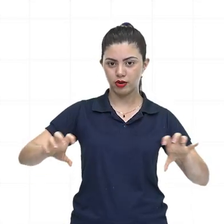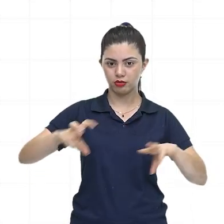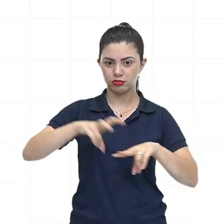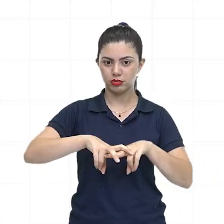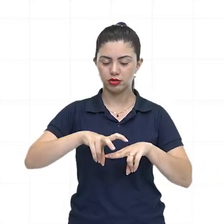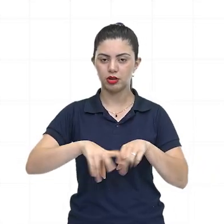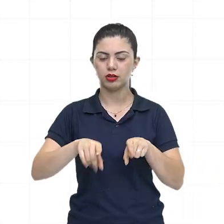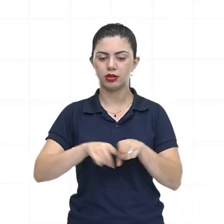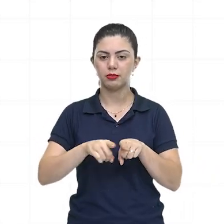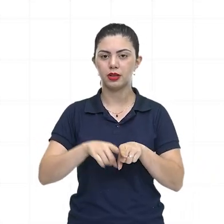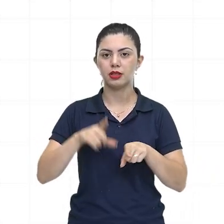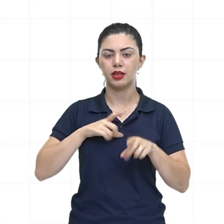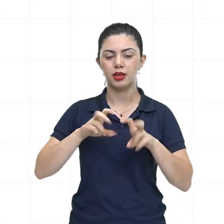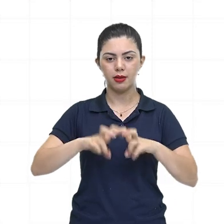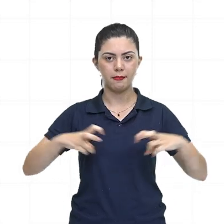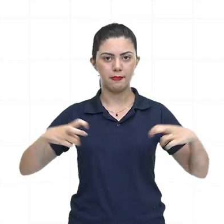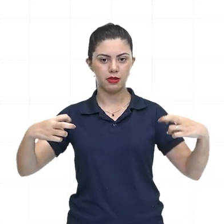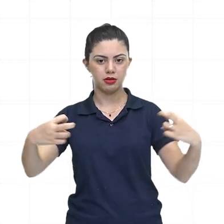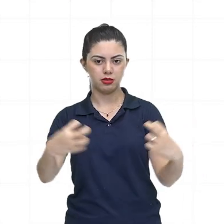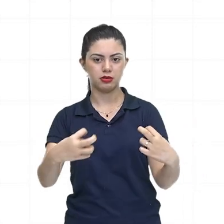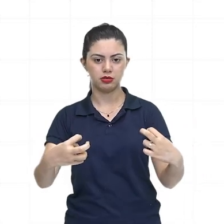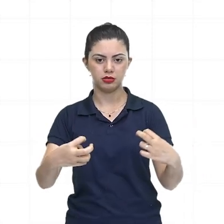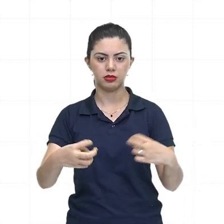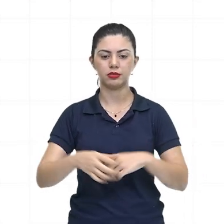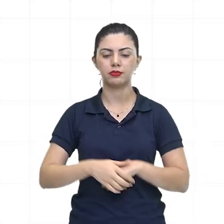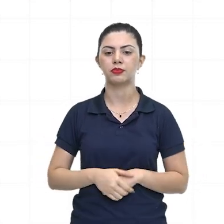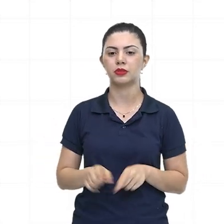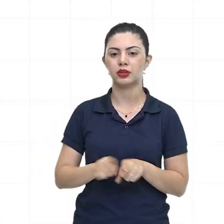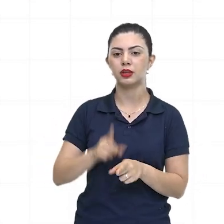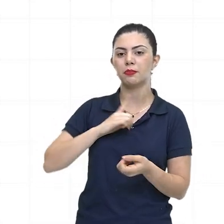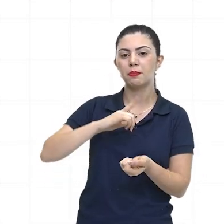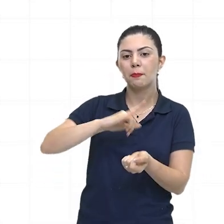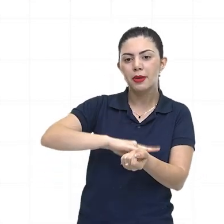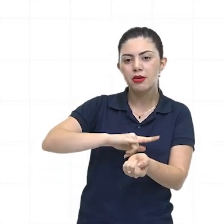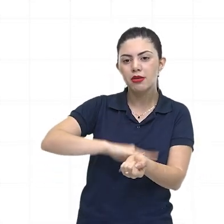social aqui. Aqui um pequeno quarto.